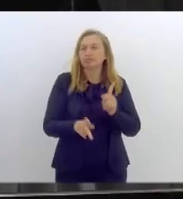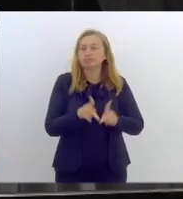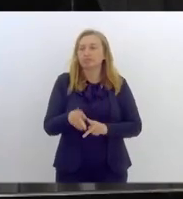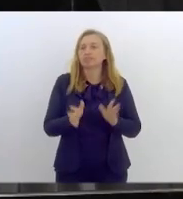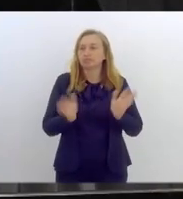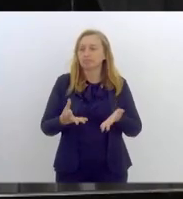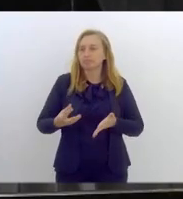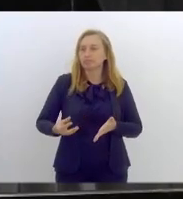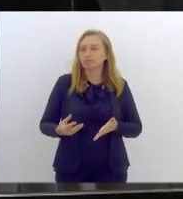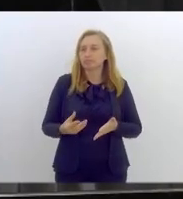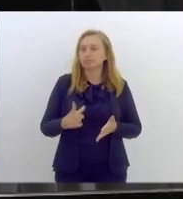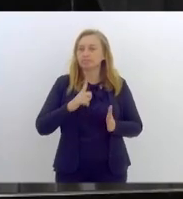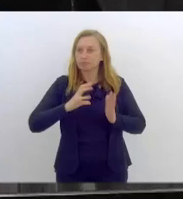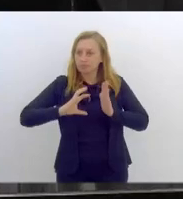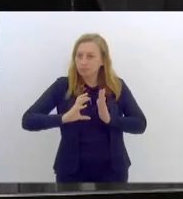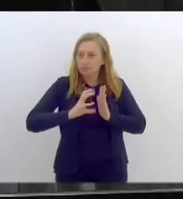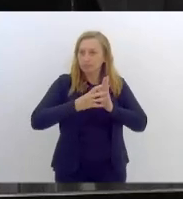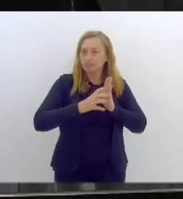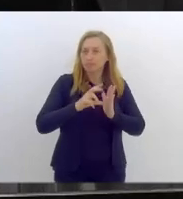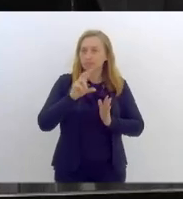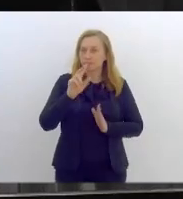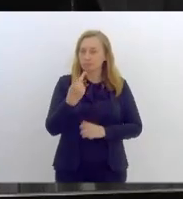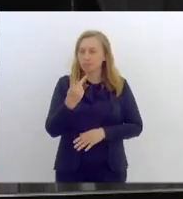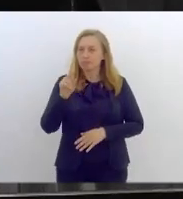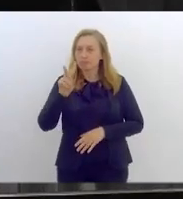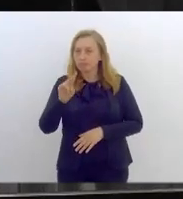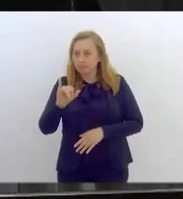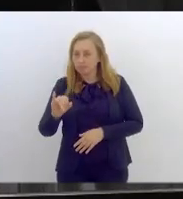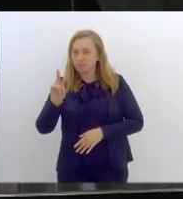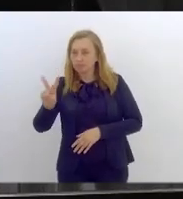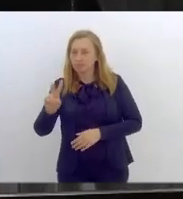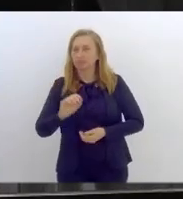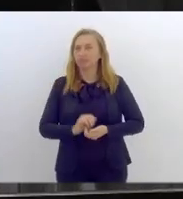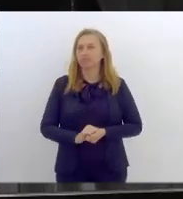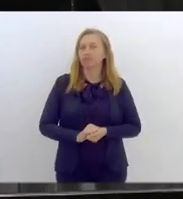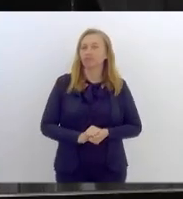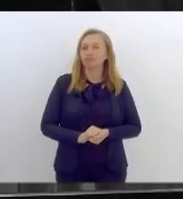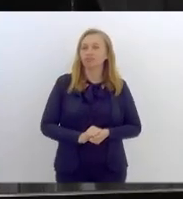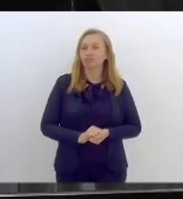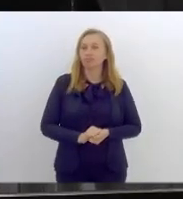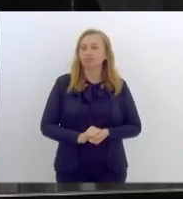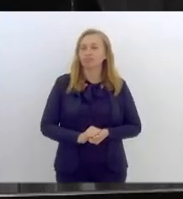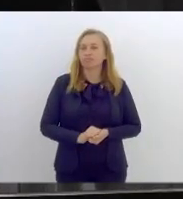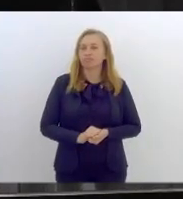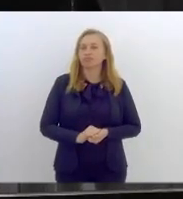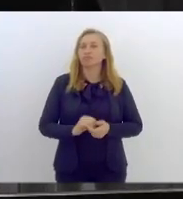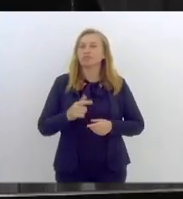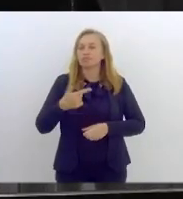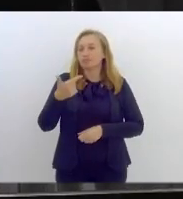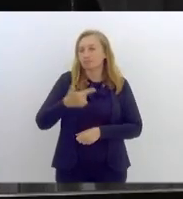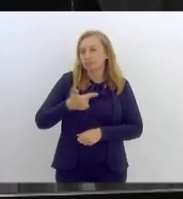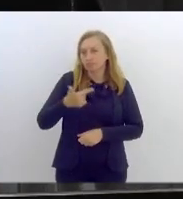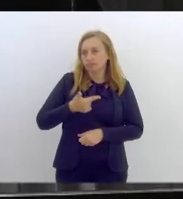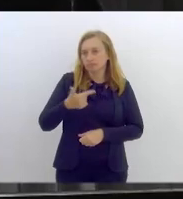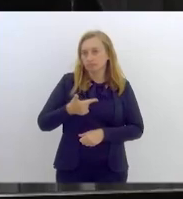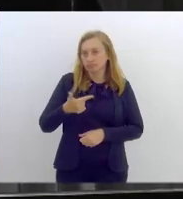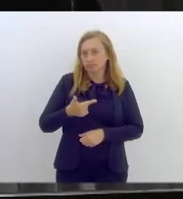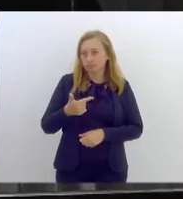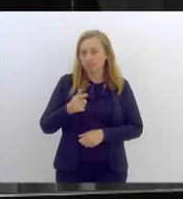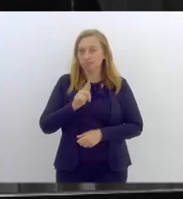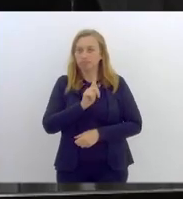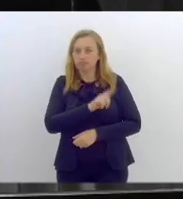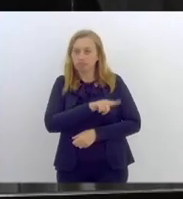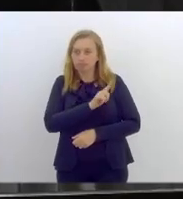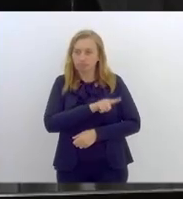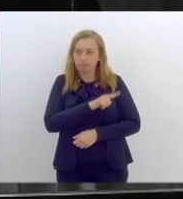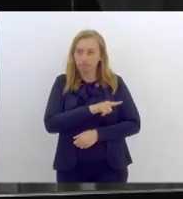vive com HIV e AIDS e aí é importante um dado do Rio de Janeiro que segunda gerência de AIDS só no estado do Rio de Janeiro